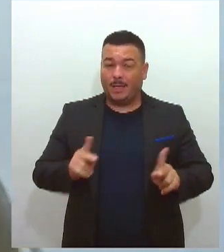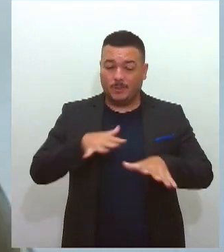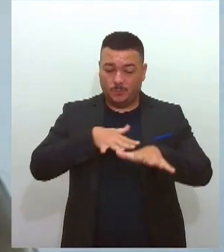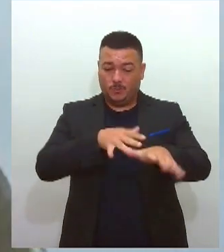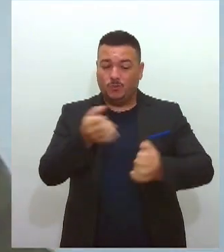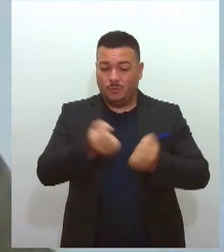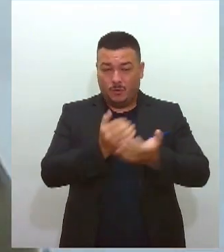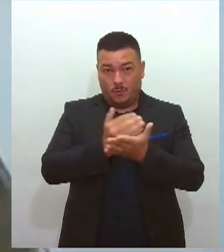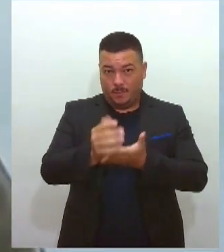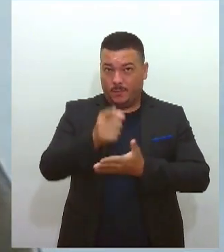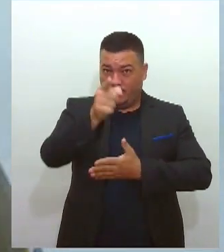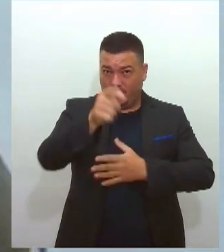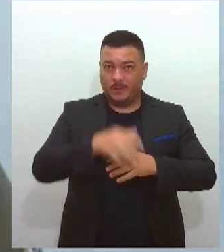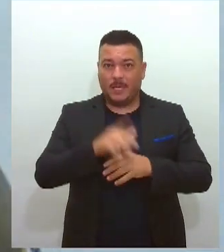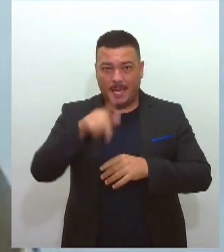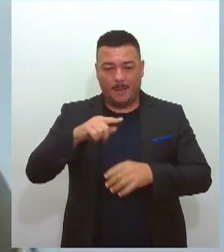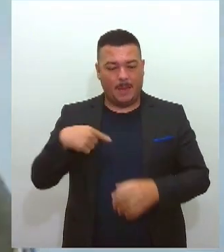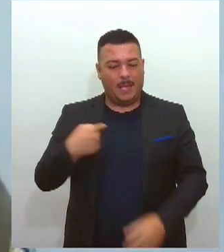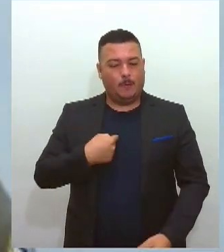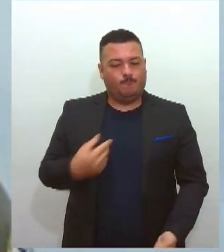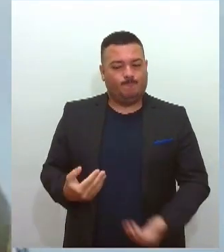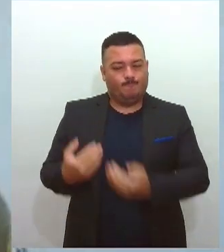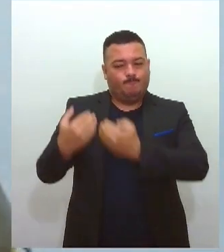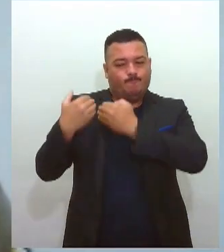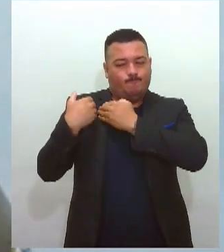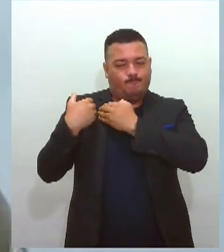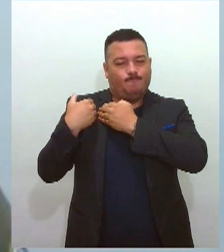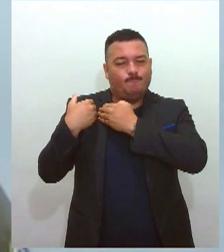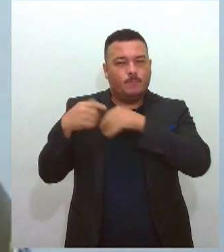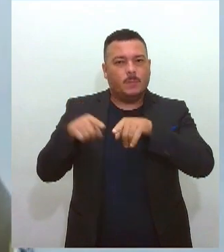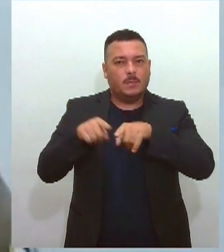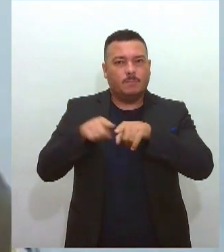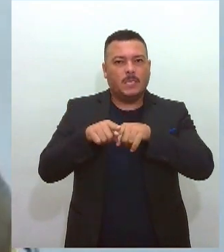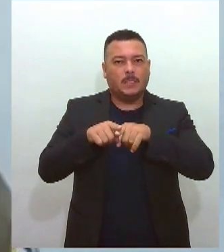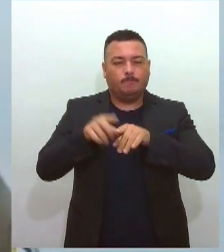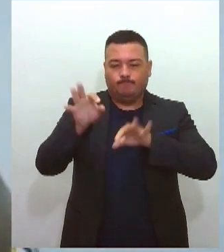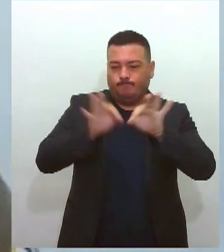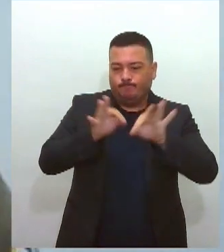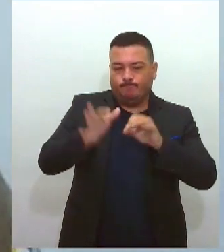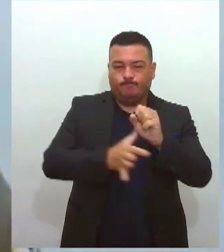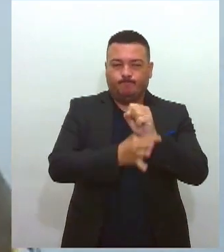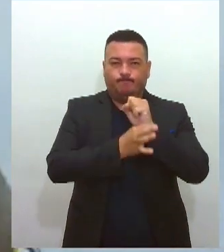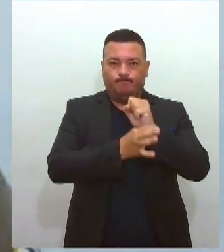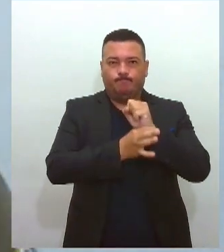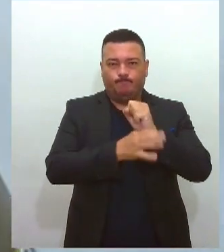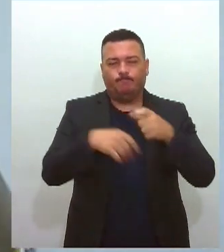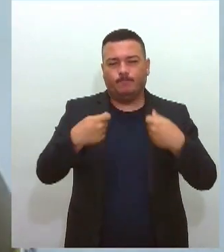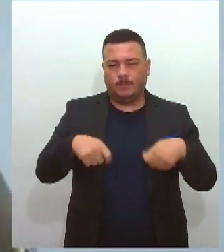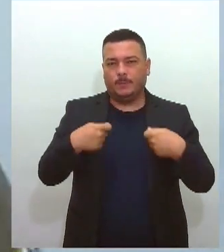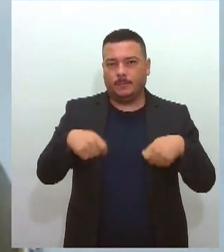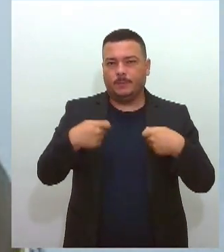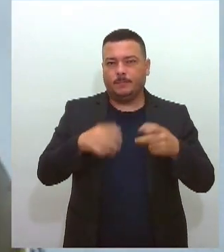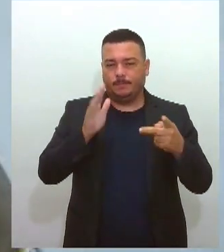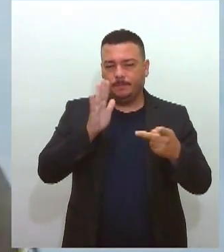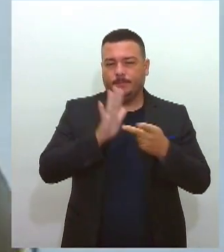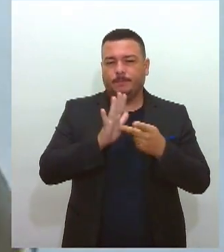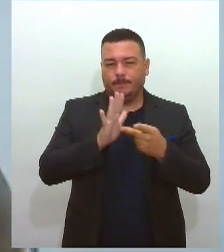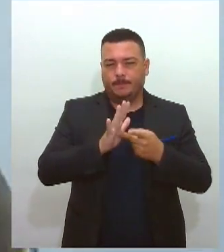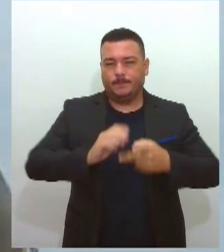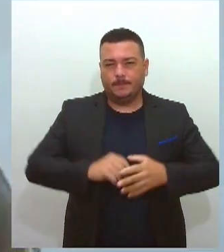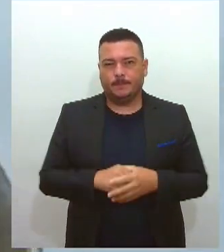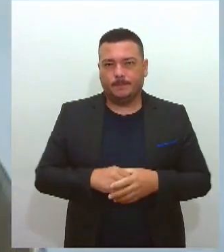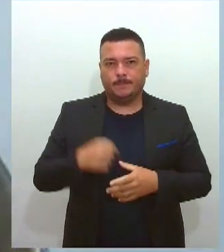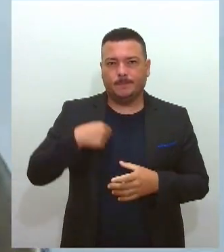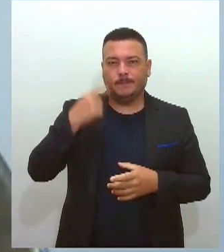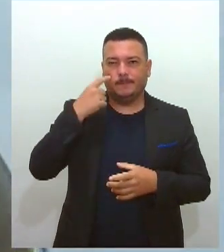seja agente da segurança viária. Então precisamos, de fato, rever os nossos